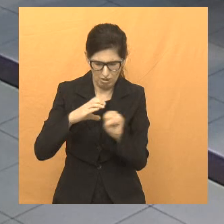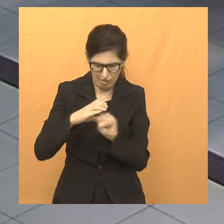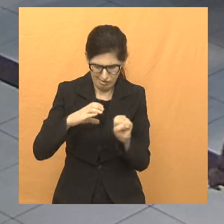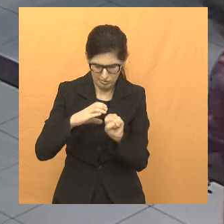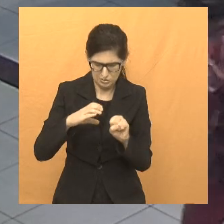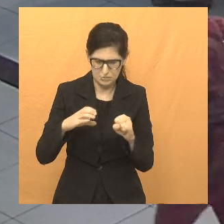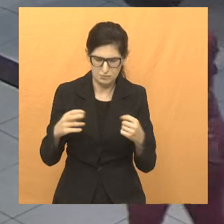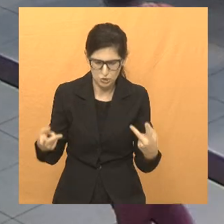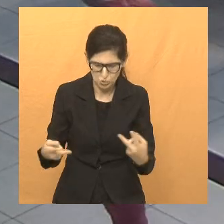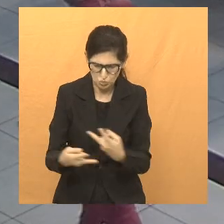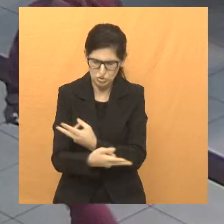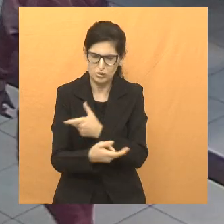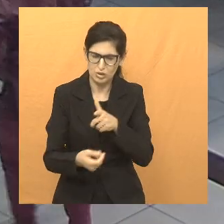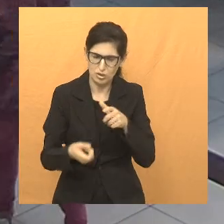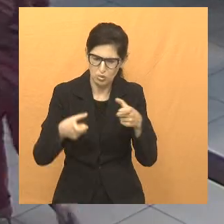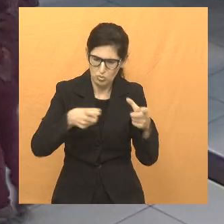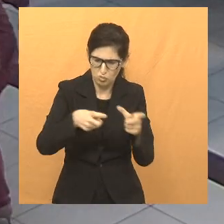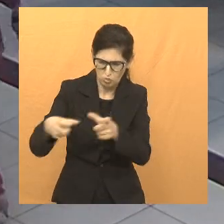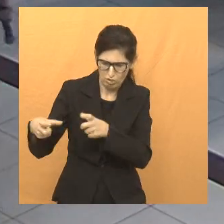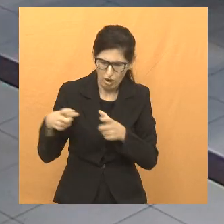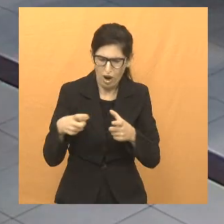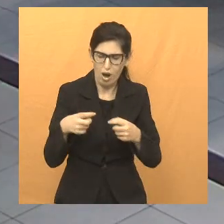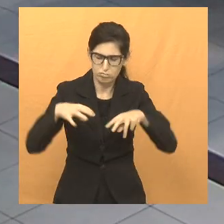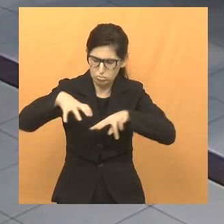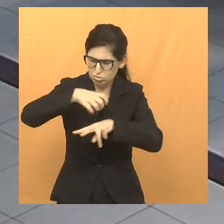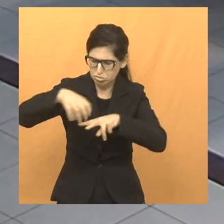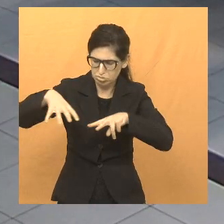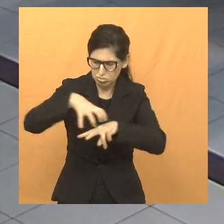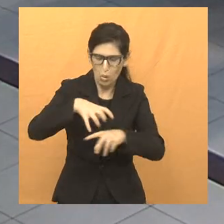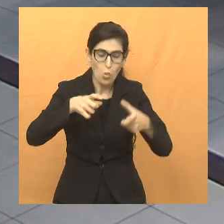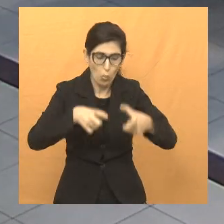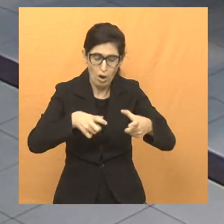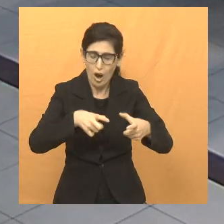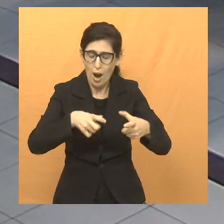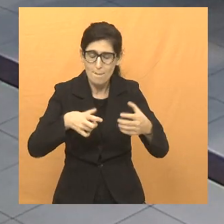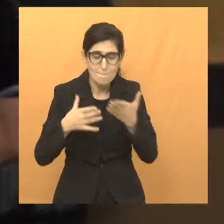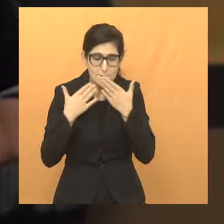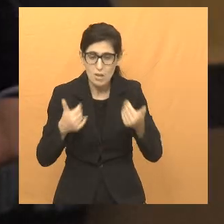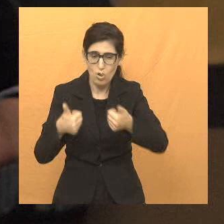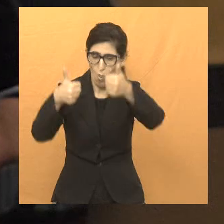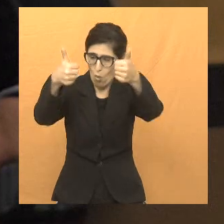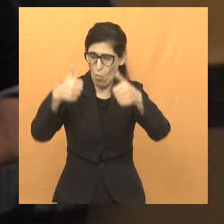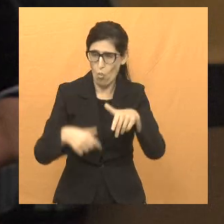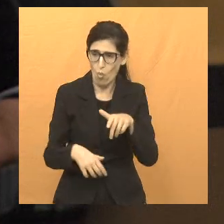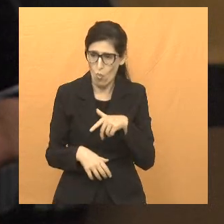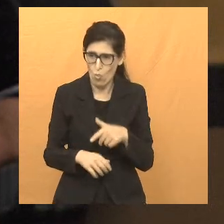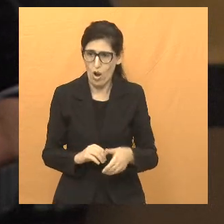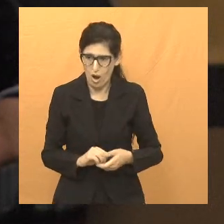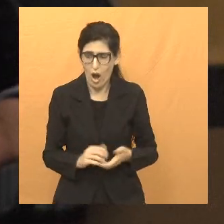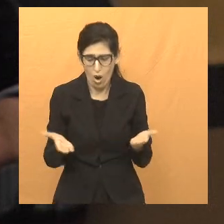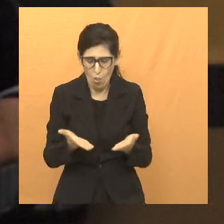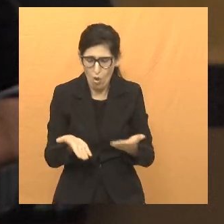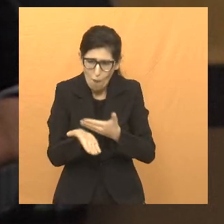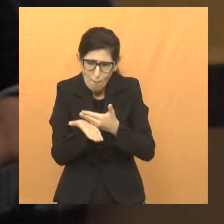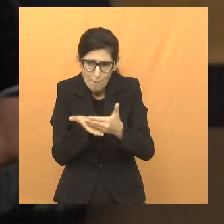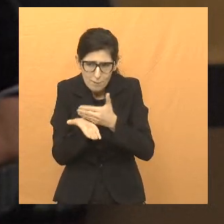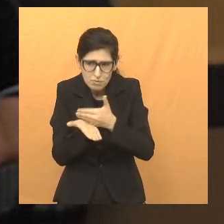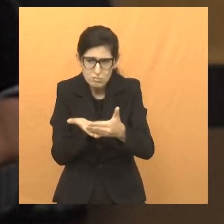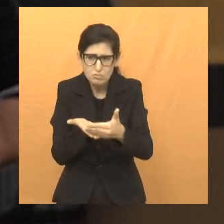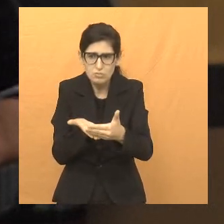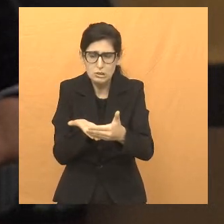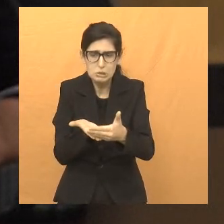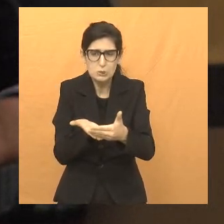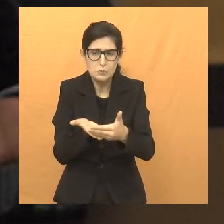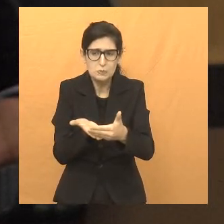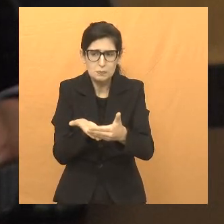recente, com uma qualidade melhor, um local melhor, e todos estão começando